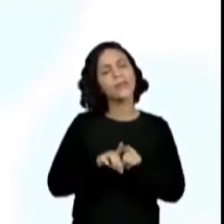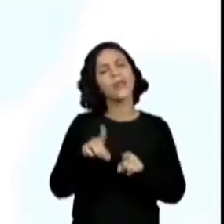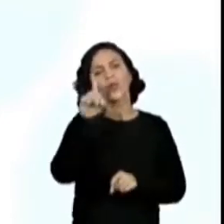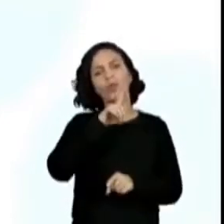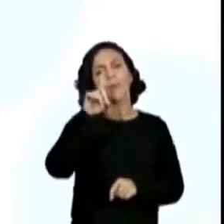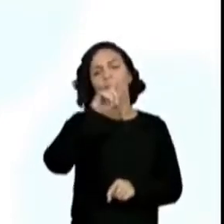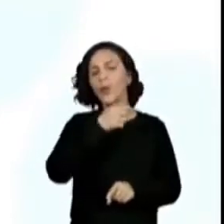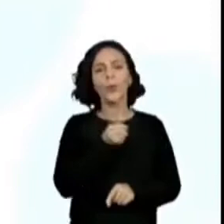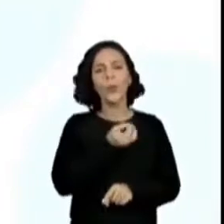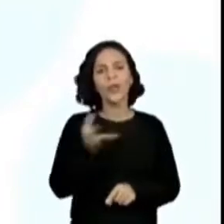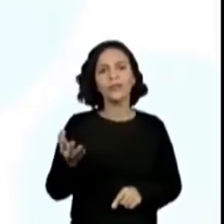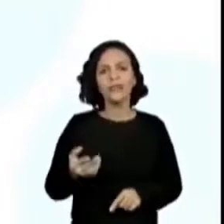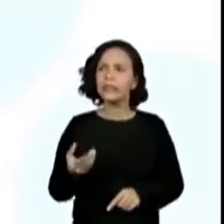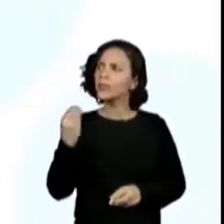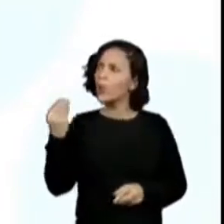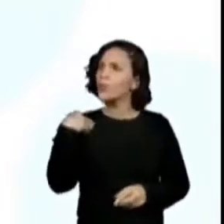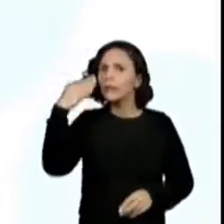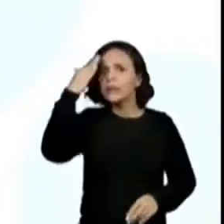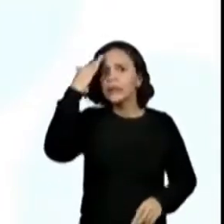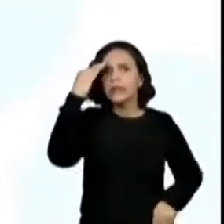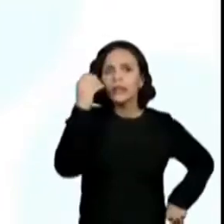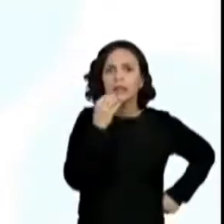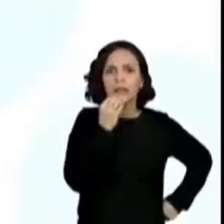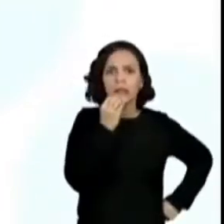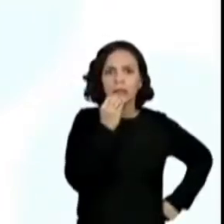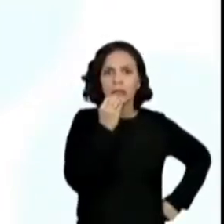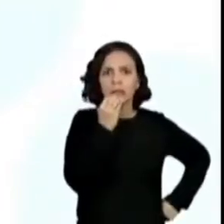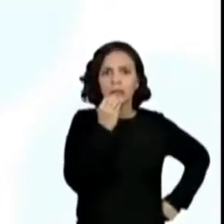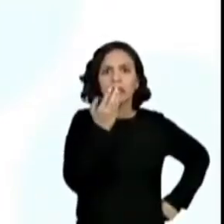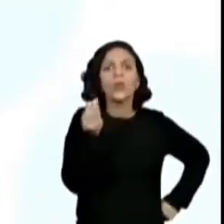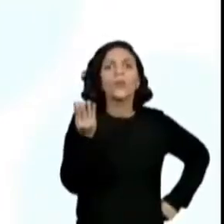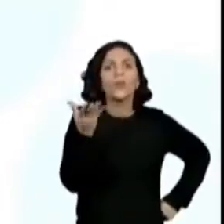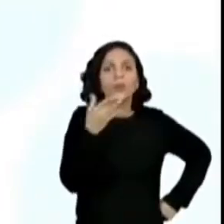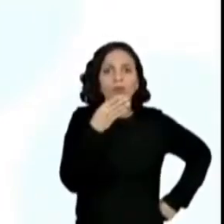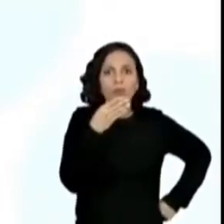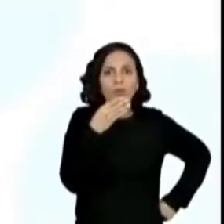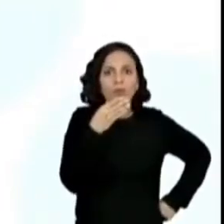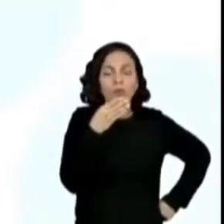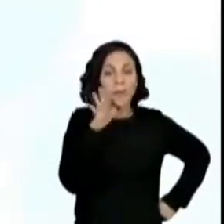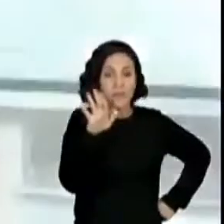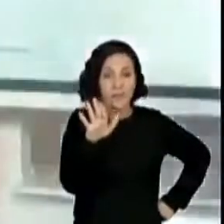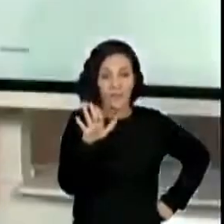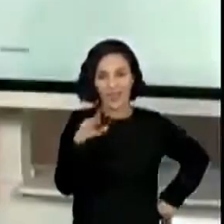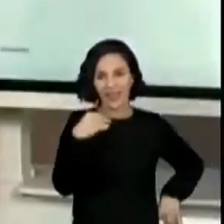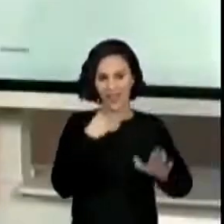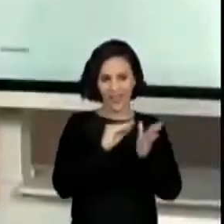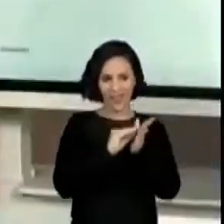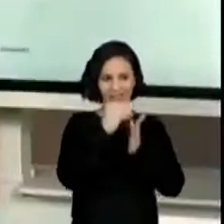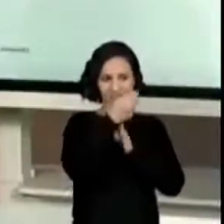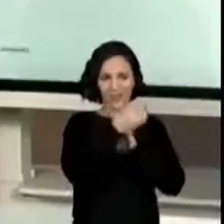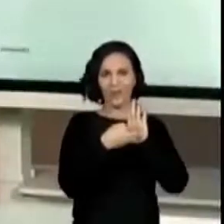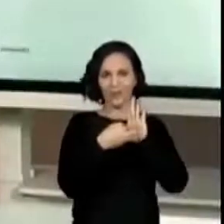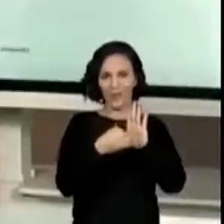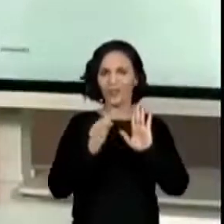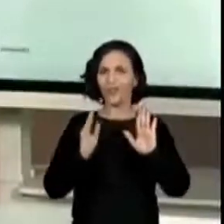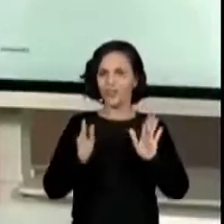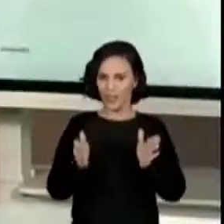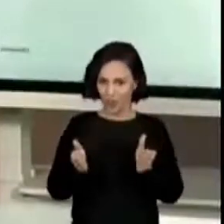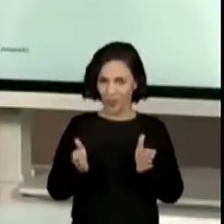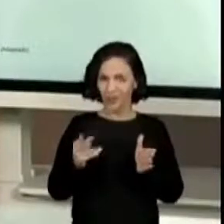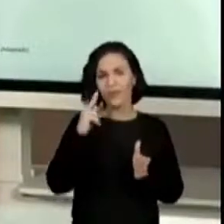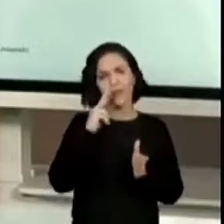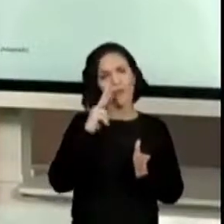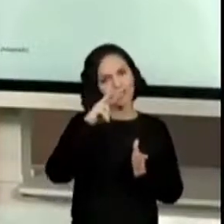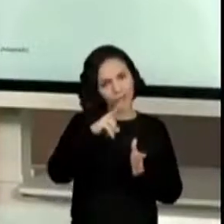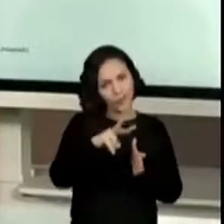domingos? Como é que eu vou descobrir isso, criançada? Já mostrei para eles, não é o calendário. A gente já olhou